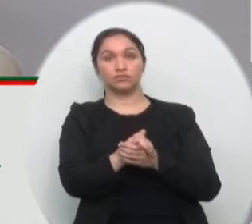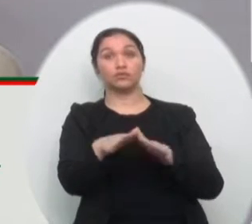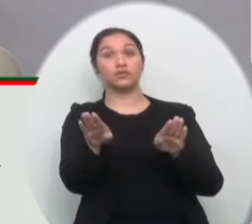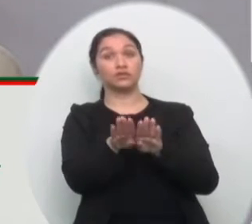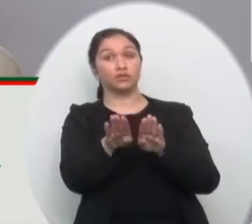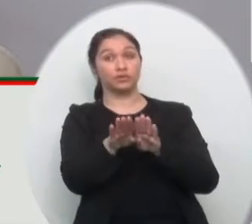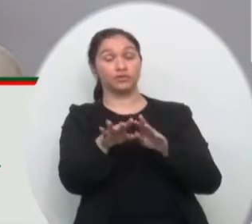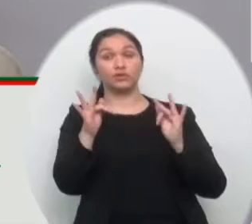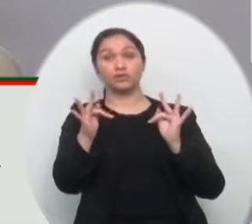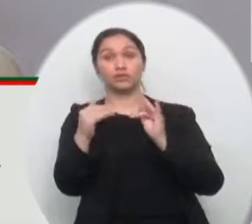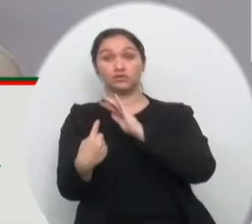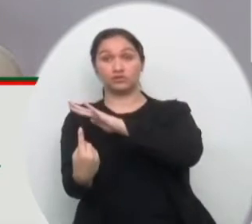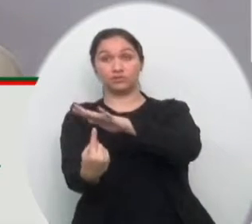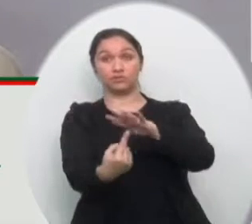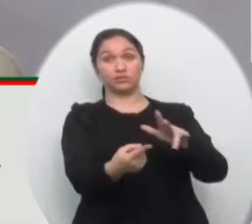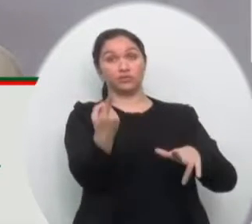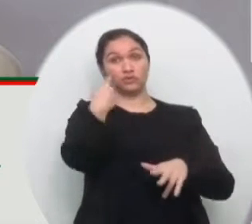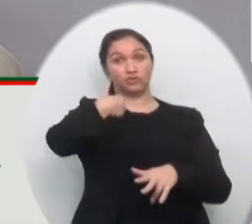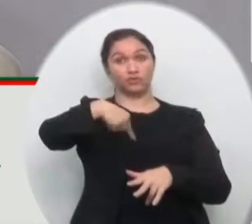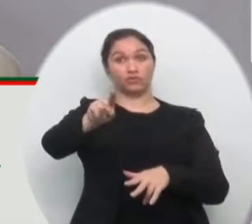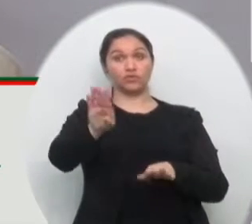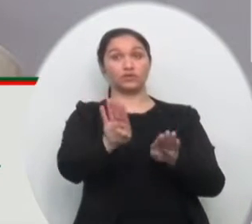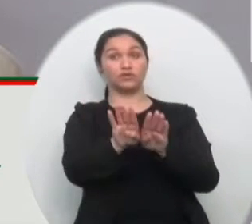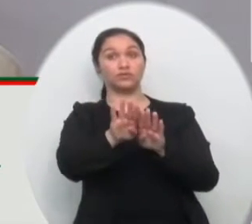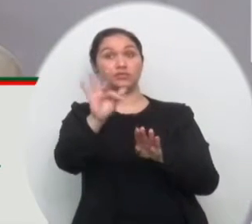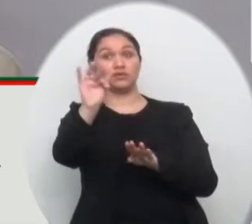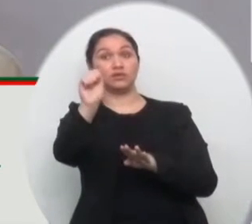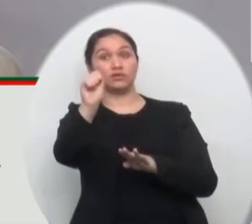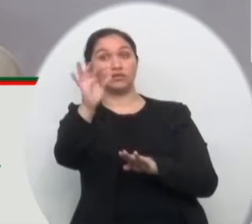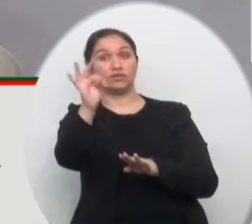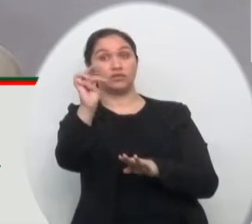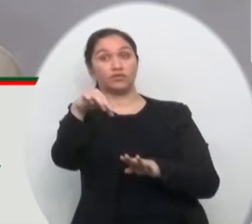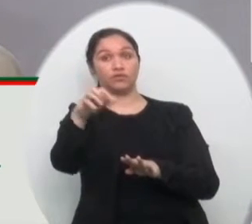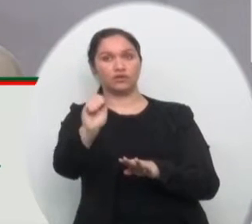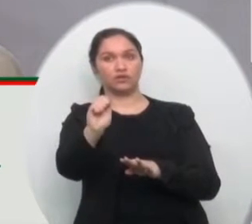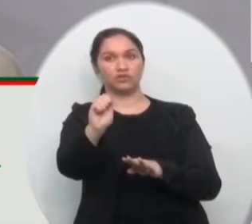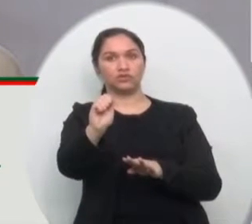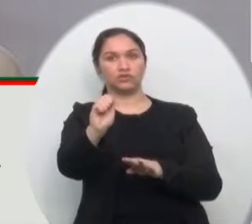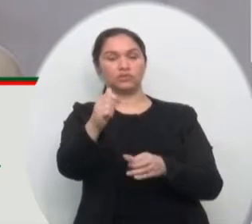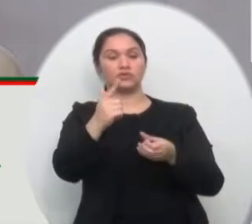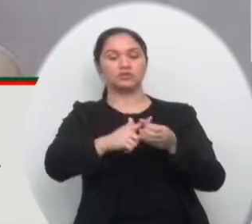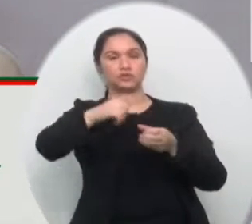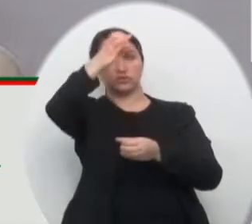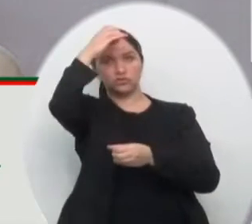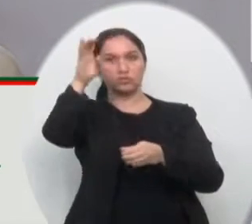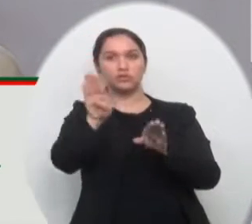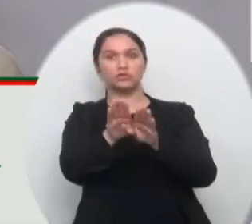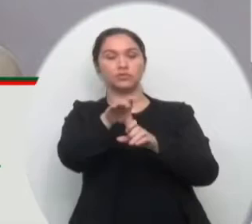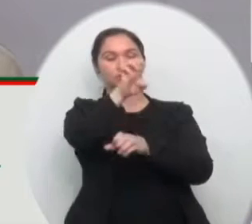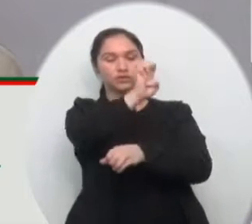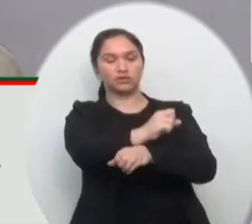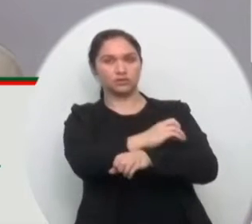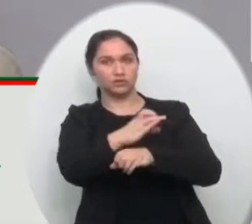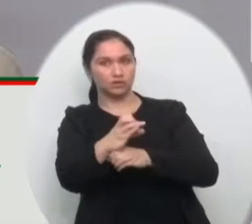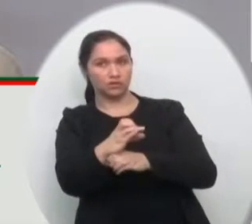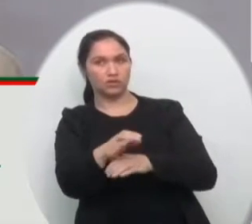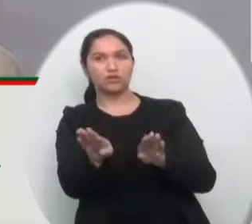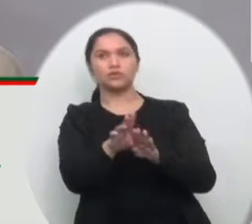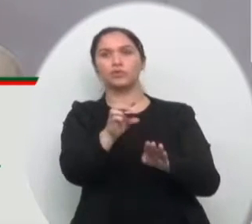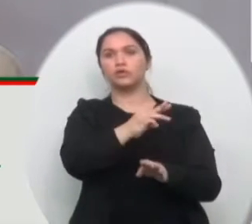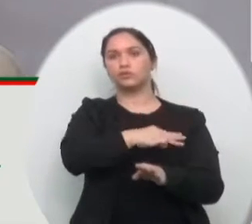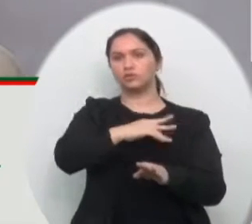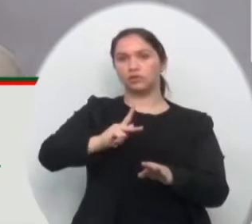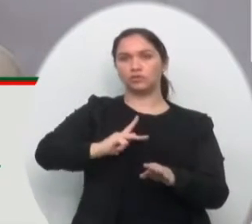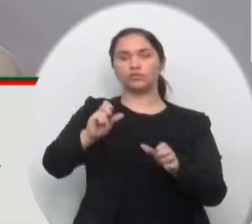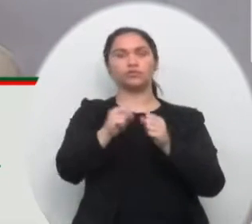lá, foi a Fátima do município, a Fátima do Estado, Ministério Público também participou em reuniões com vários aqui que estavam no